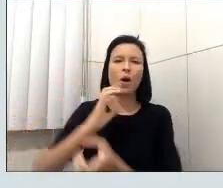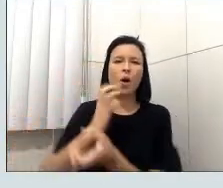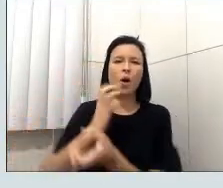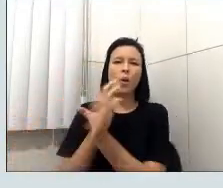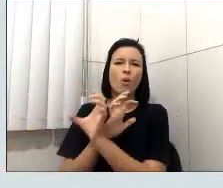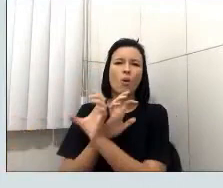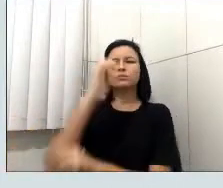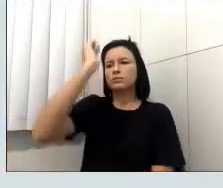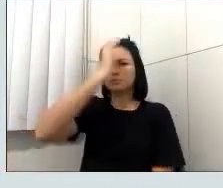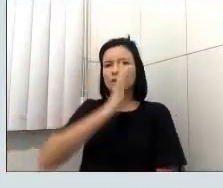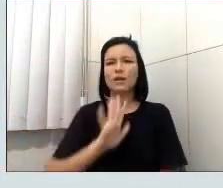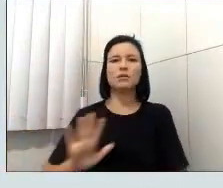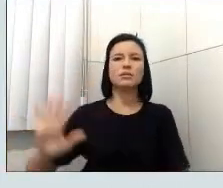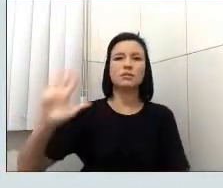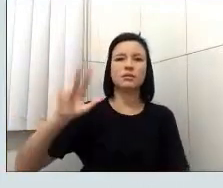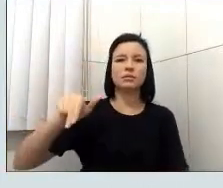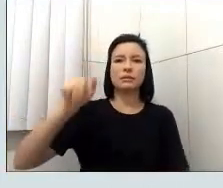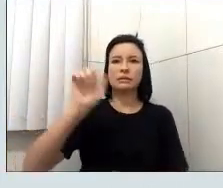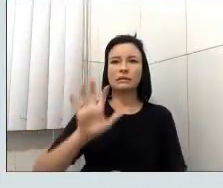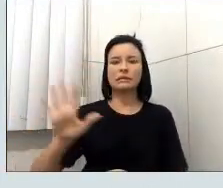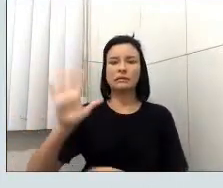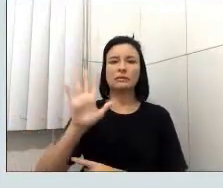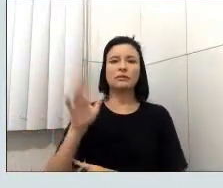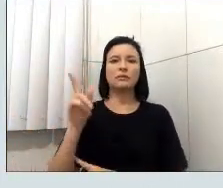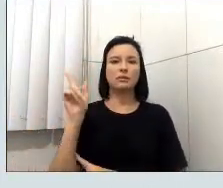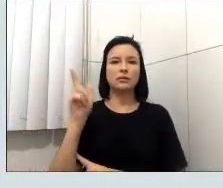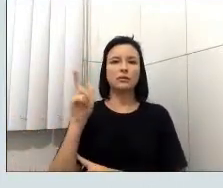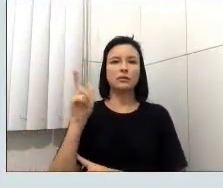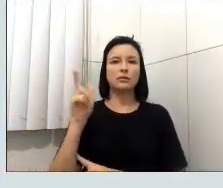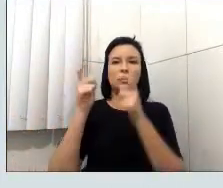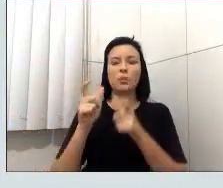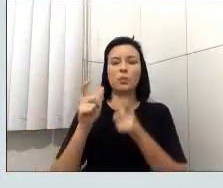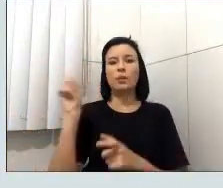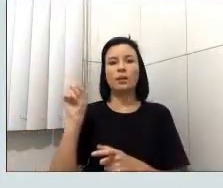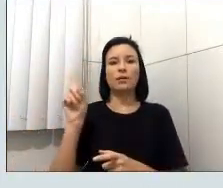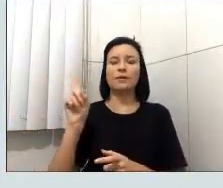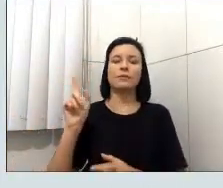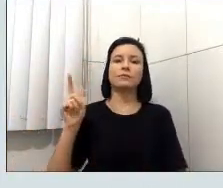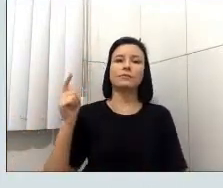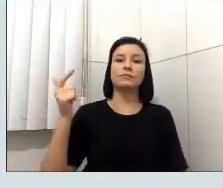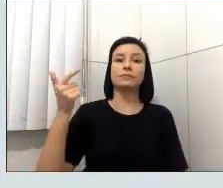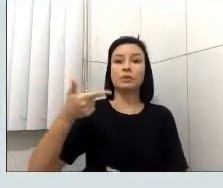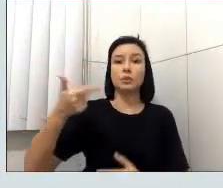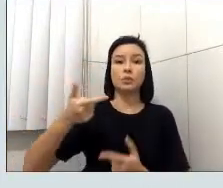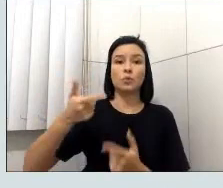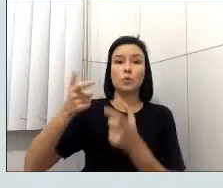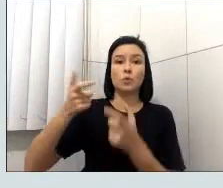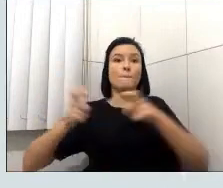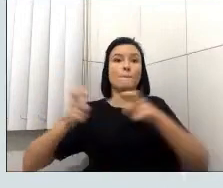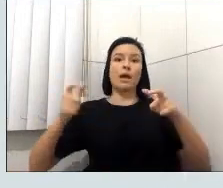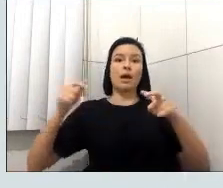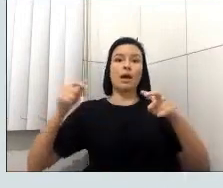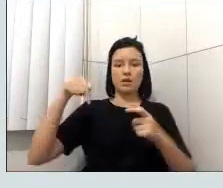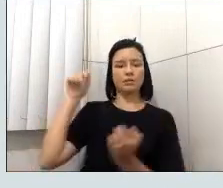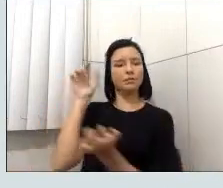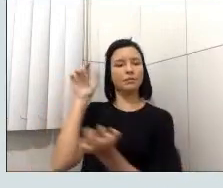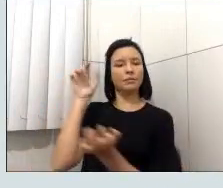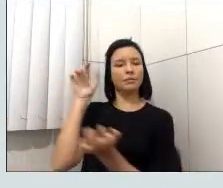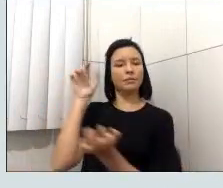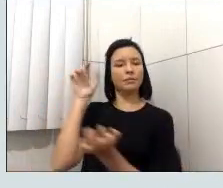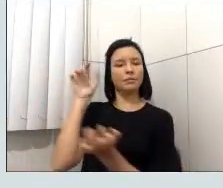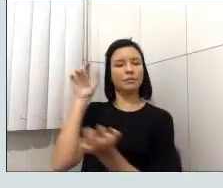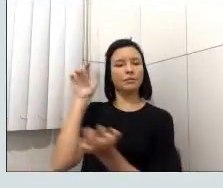Brasil, depois do Parque da Serra da Capivara. Ele é uma área